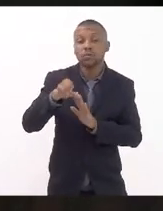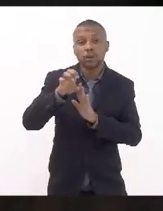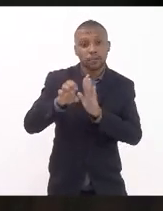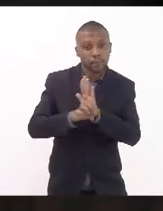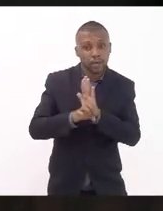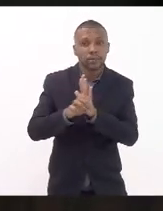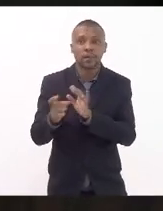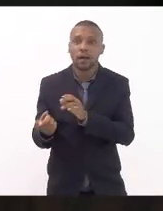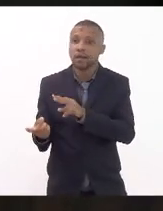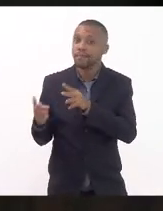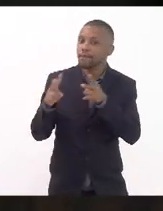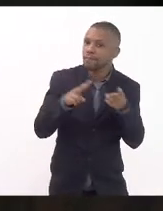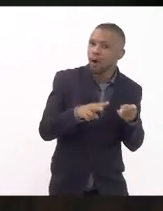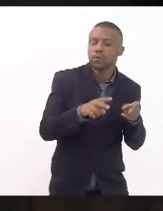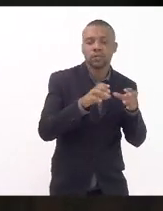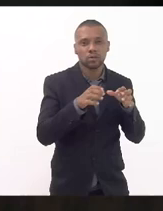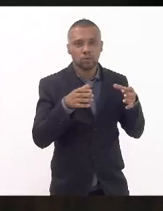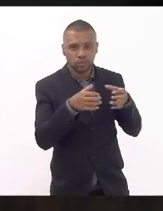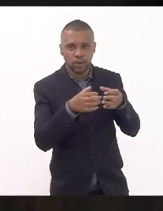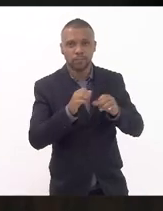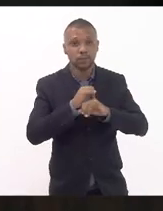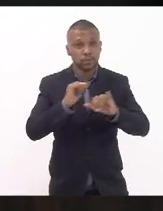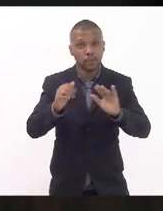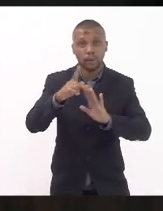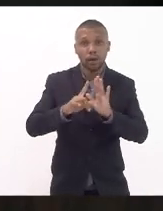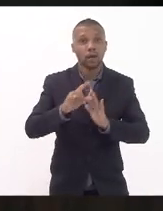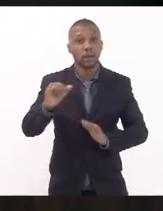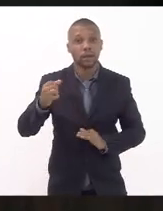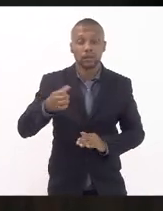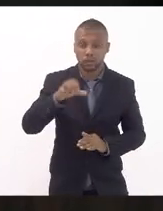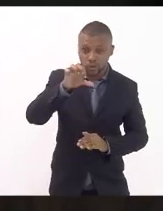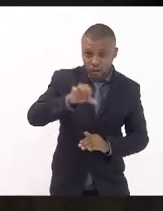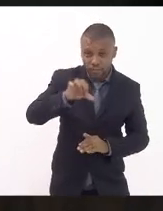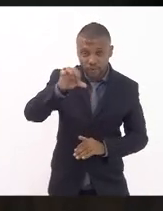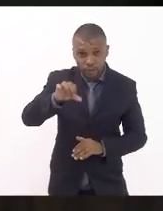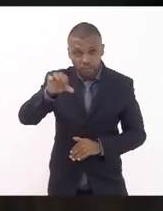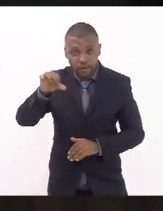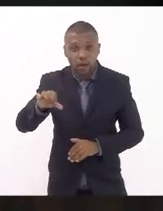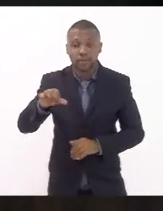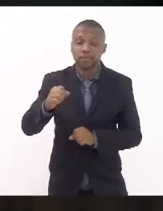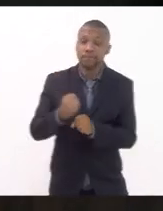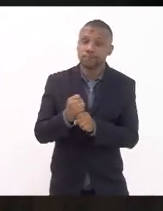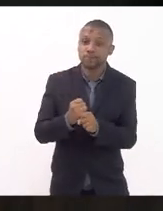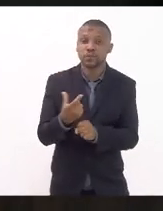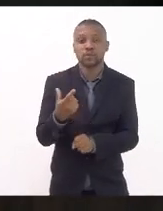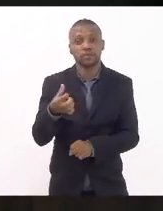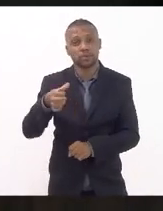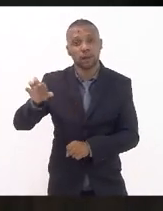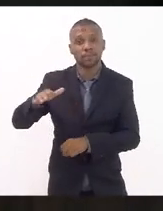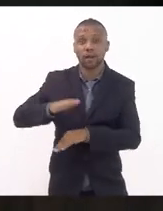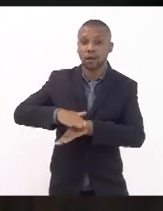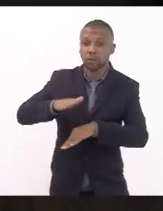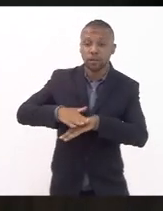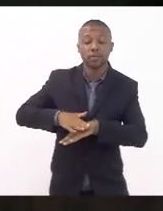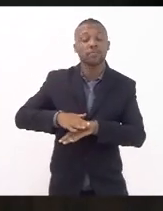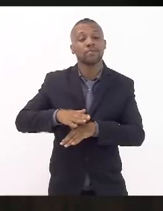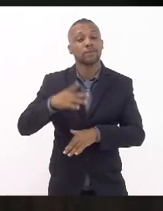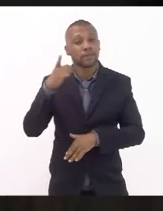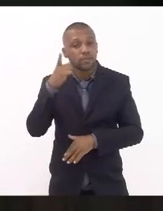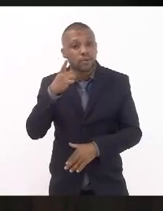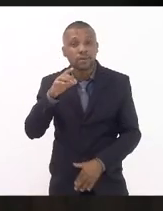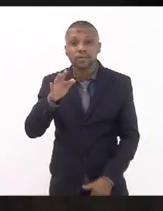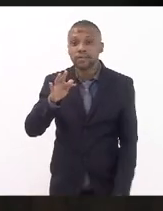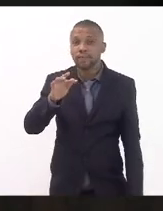às comissões. Anuncio o projeto de lei 999 de 19, de autoria do deputado Felipe Poubel,